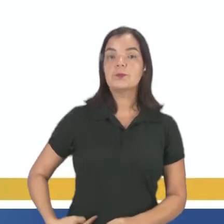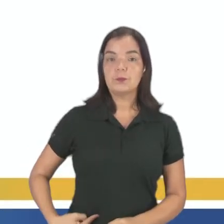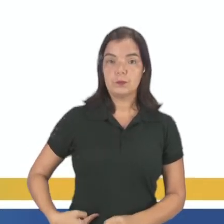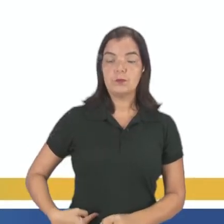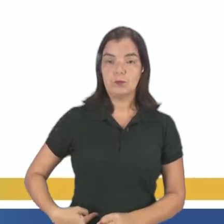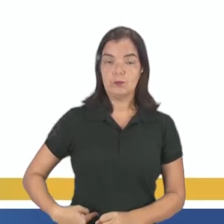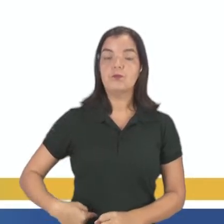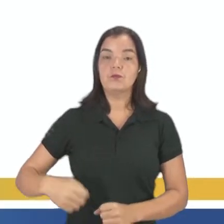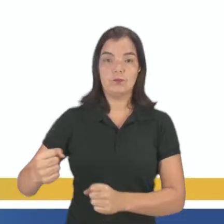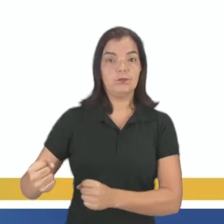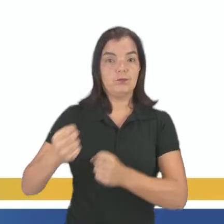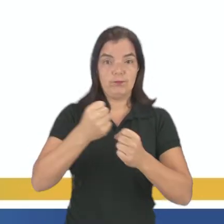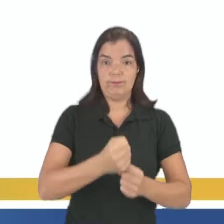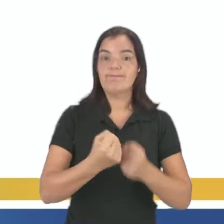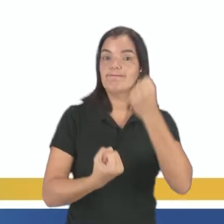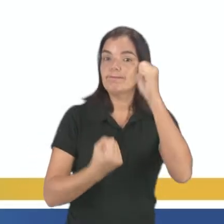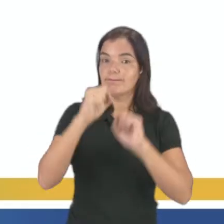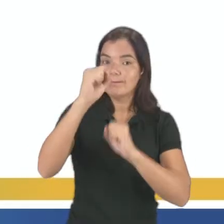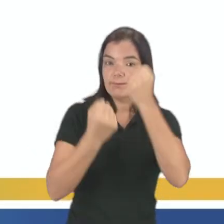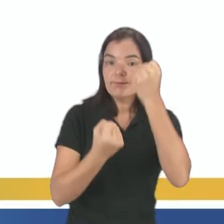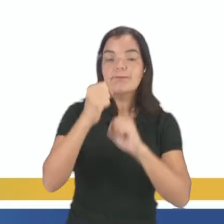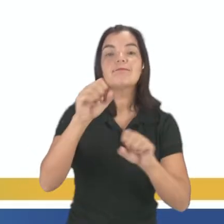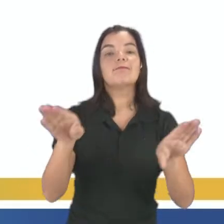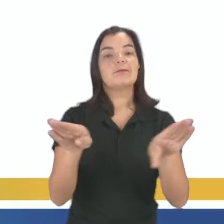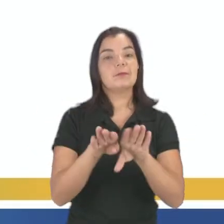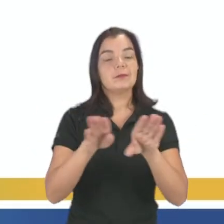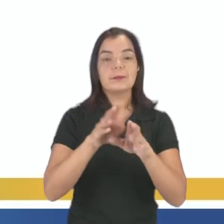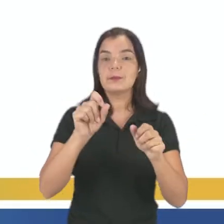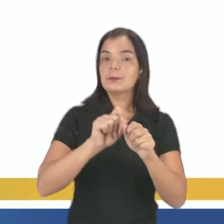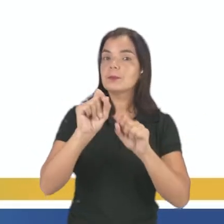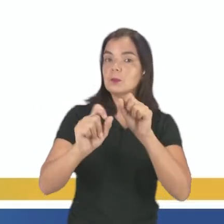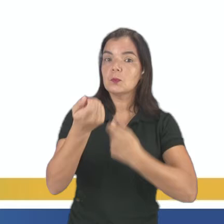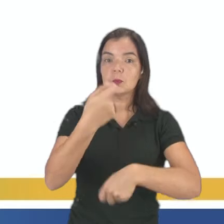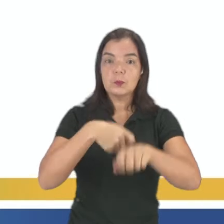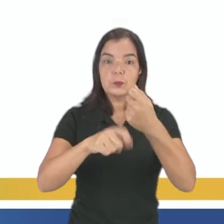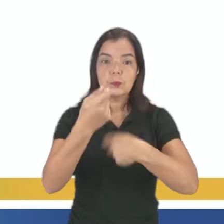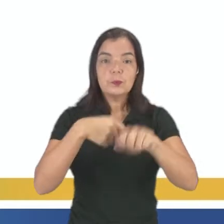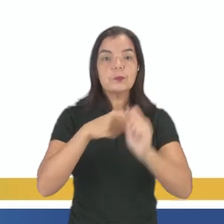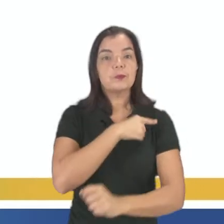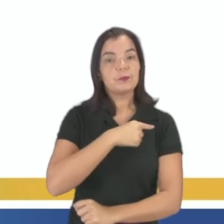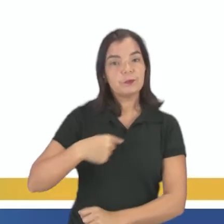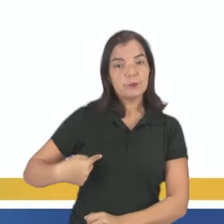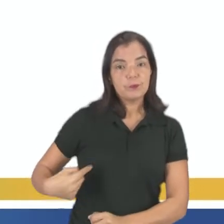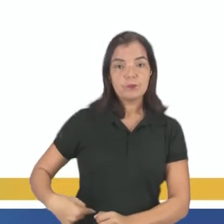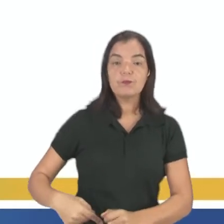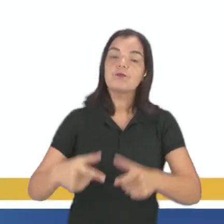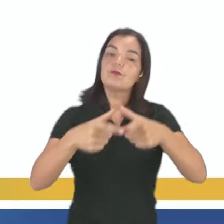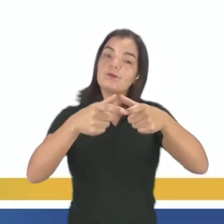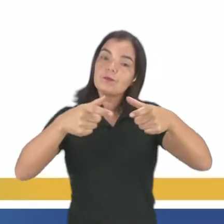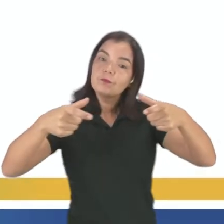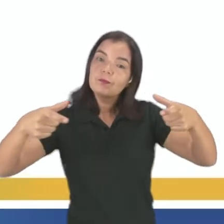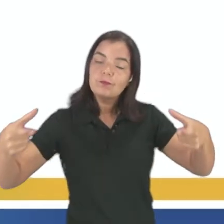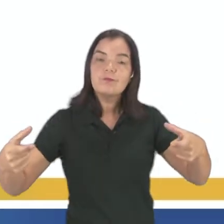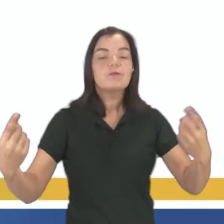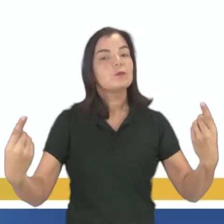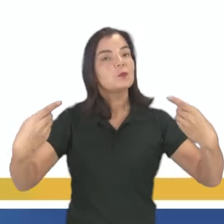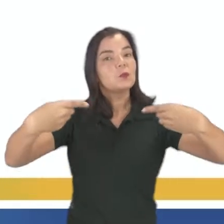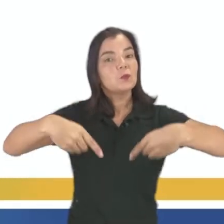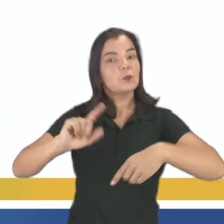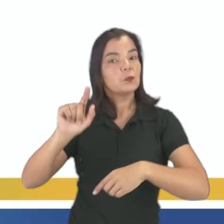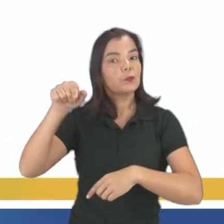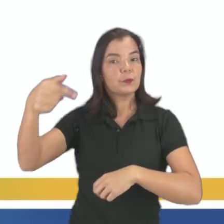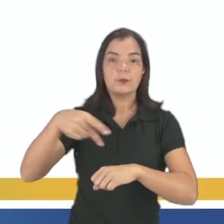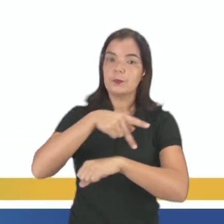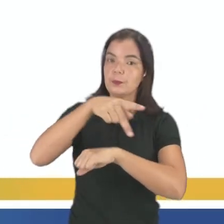grande polo industrial, tentando fazer com que a economia da China aí seja crescente, disputando aí com as